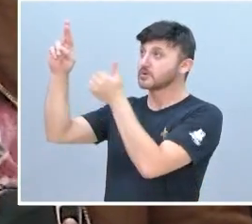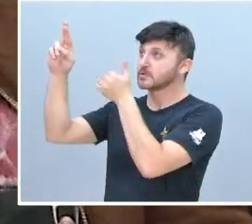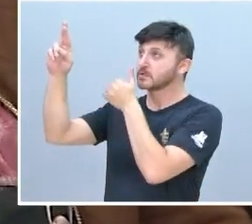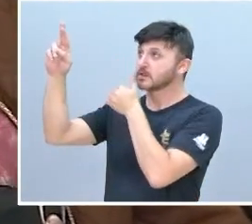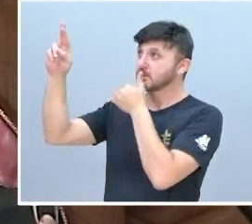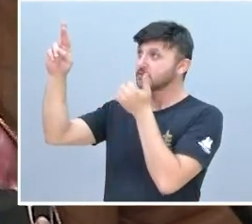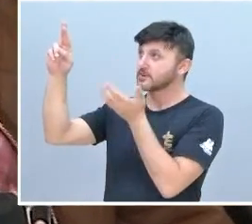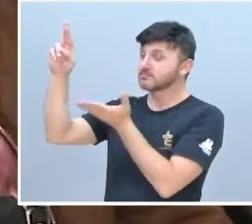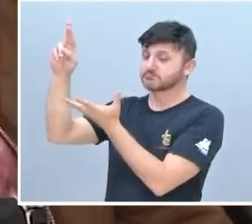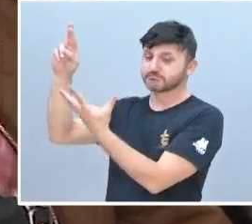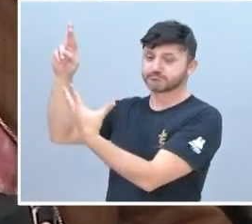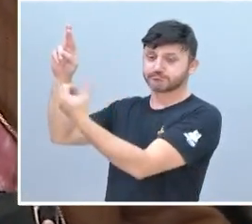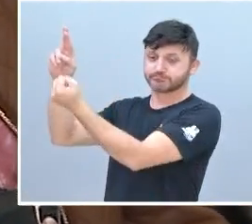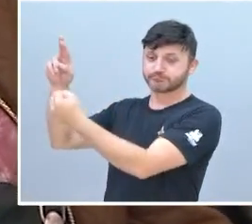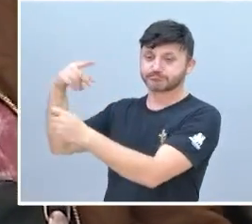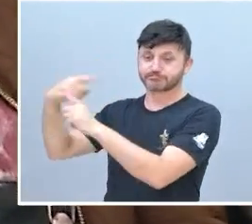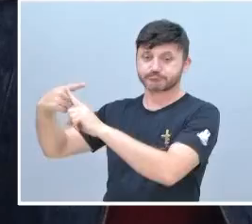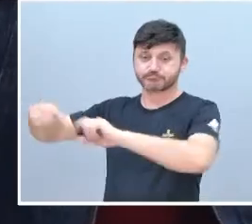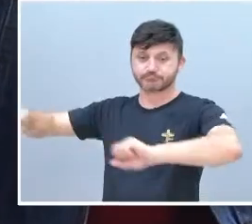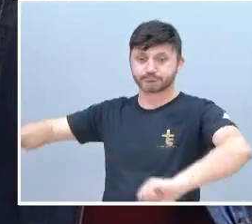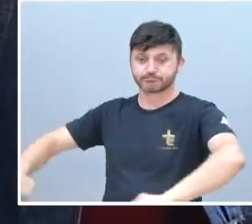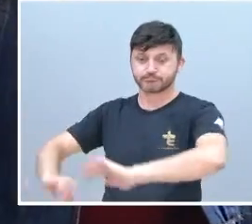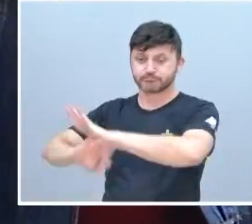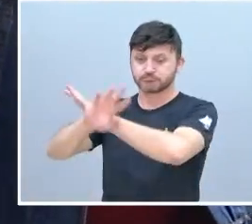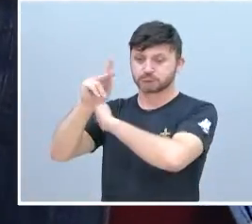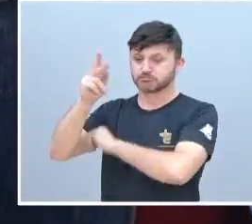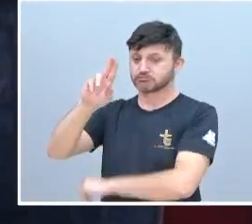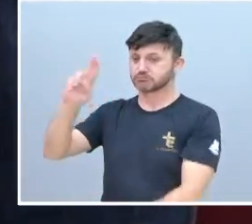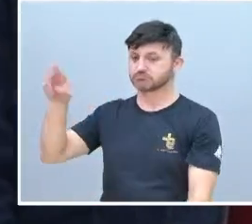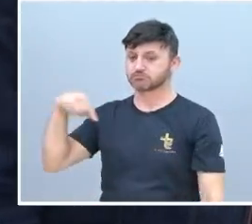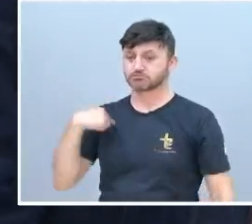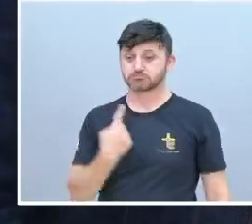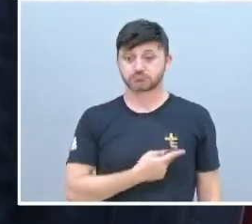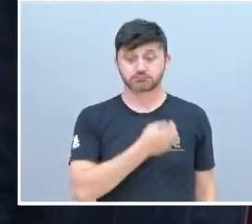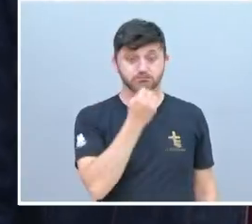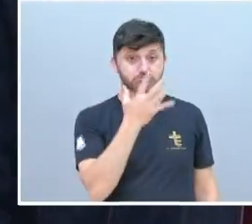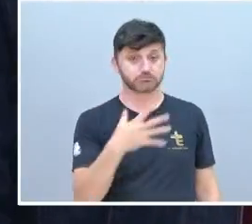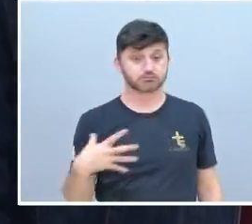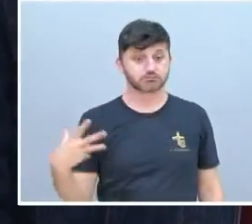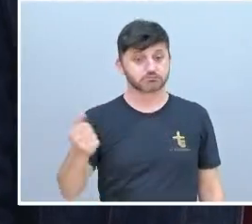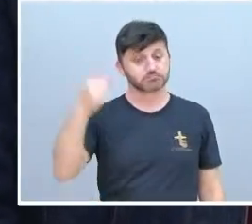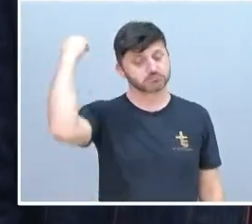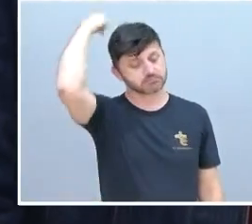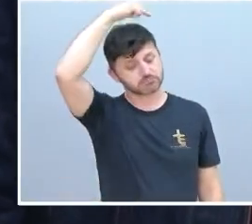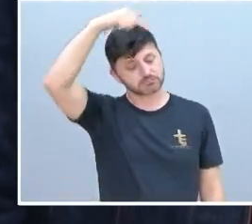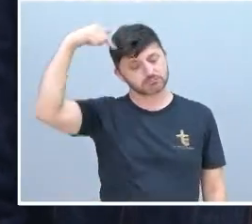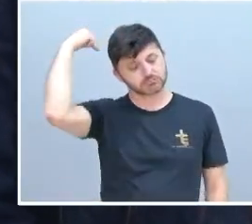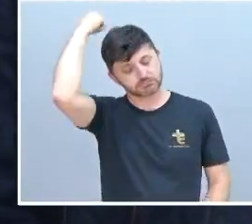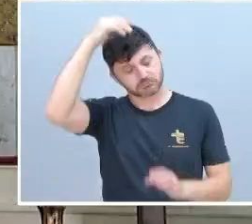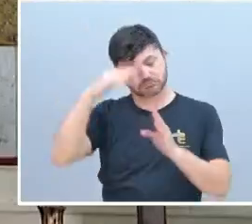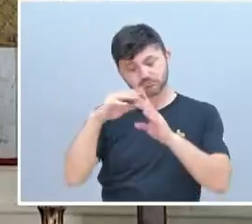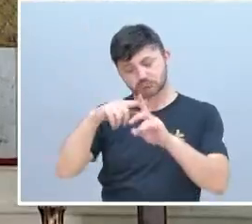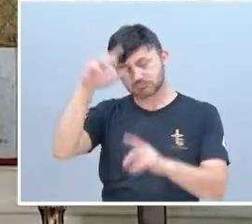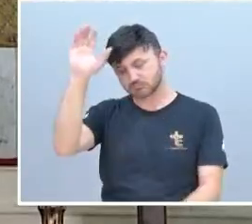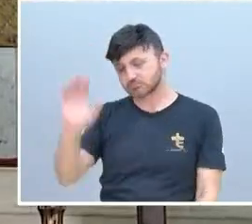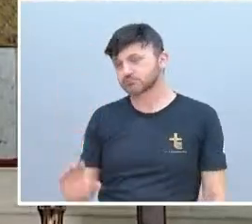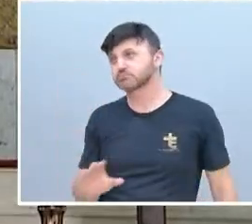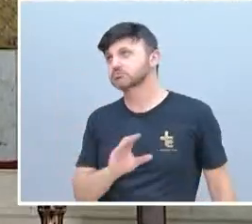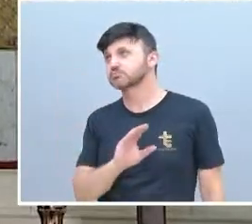tuas mãos este sacrifício, para a glória do seu nome, para nosso bem e de toda a Santa